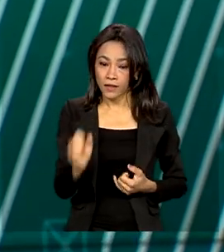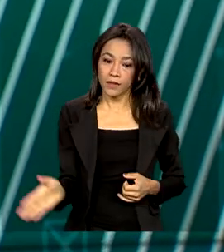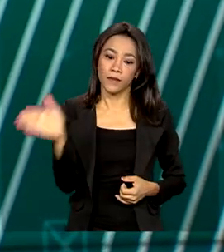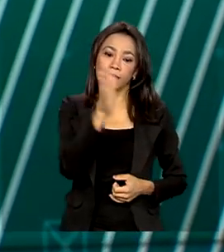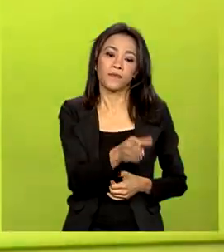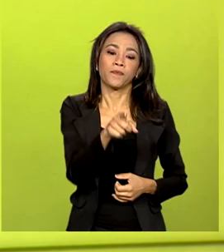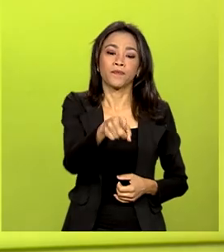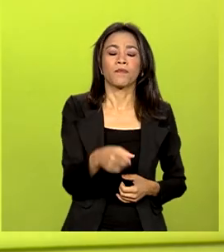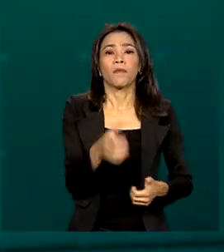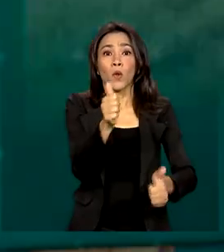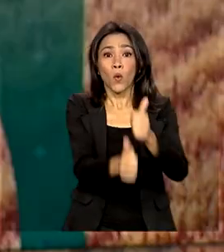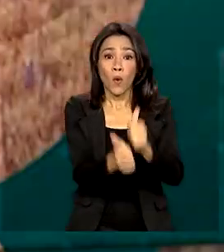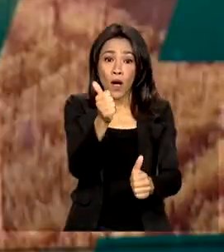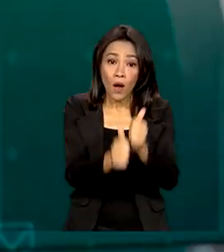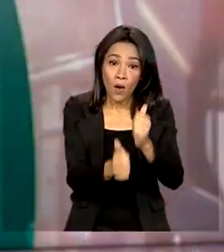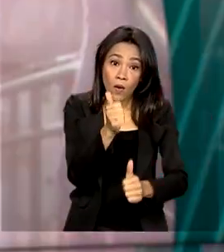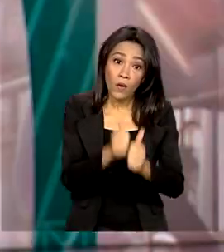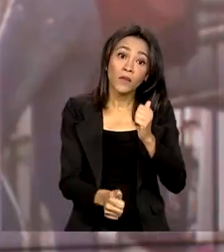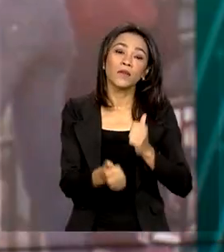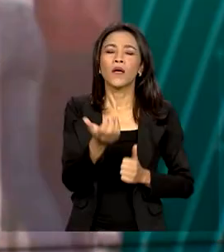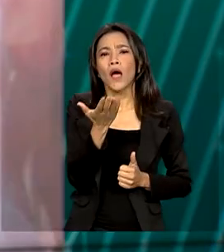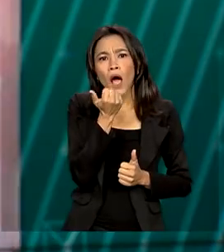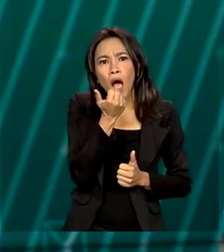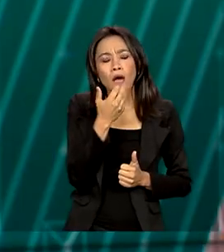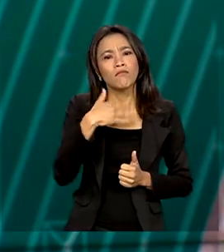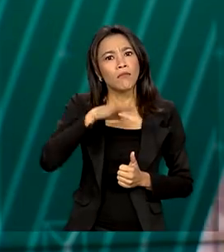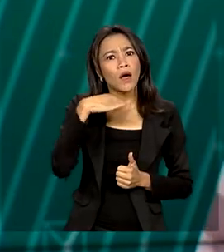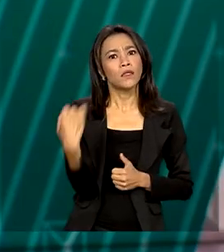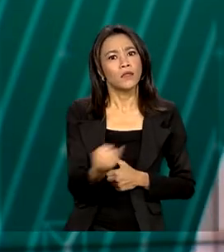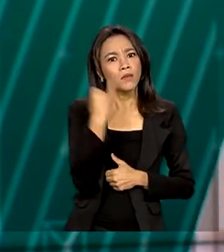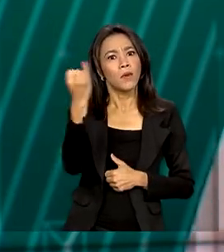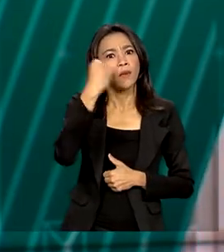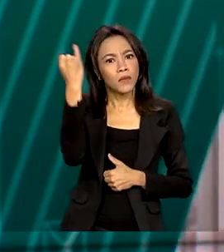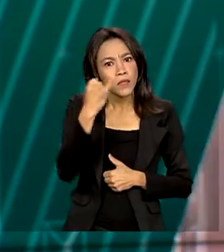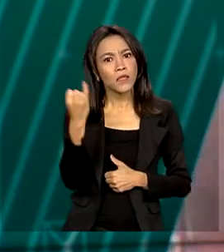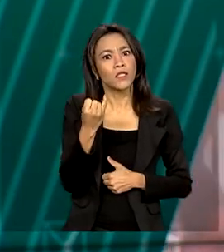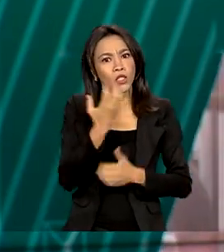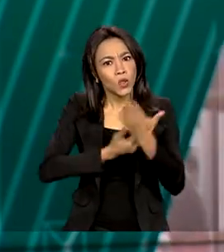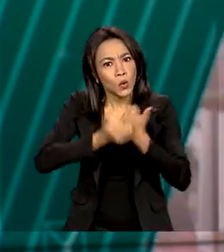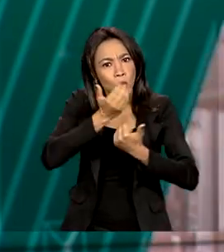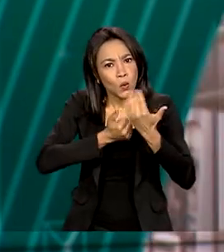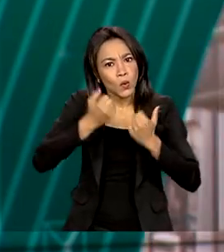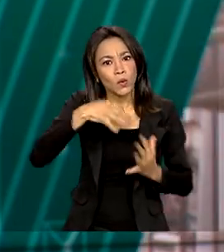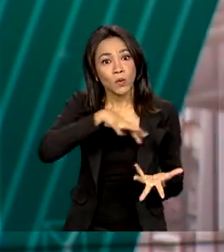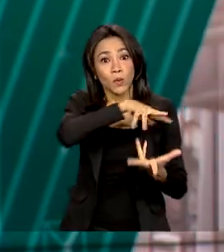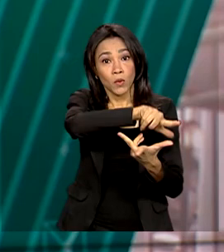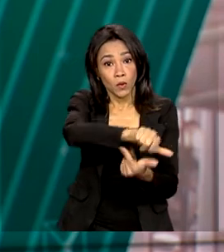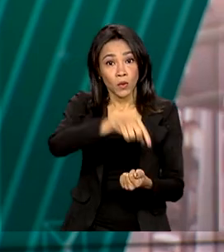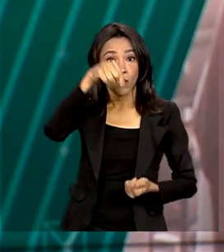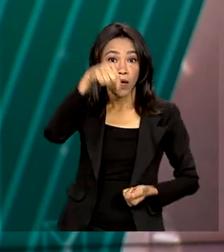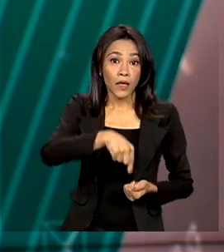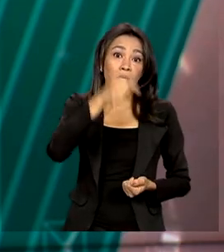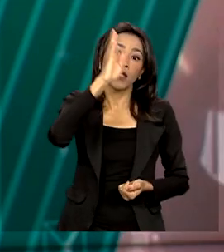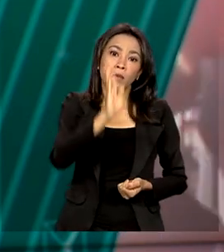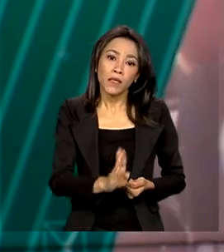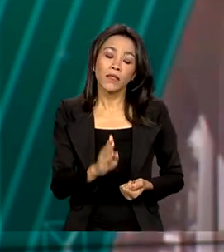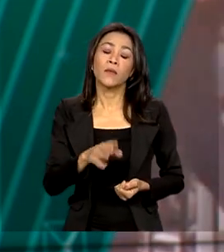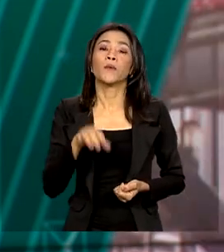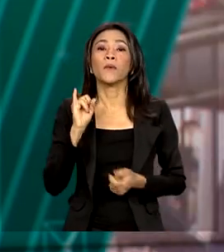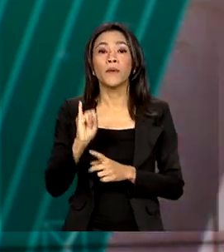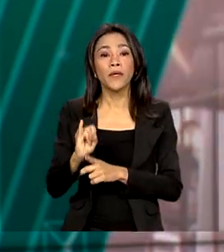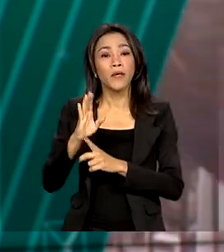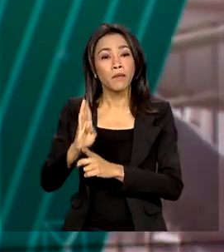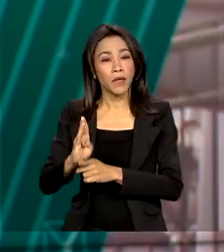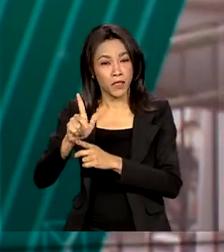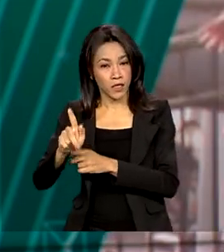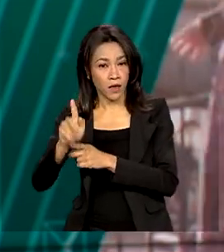alimentos mais importantes para a nutrição humana e um dos mais consumidos no mundo. Aqui no Brasil, a previsão do IBGE este